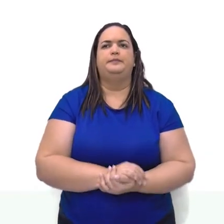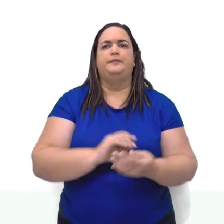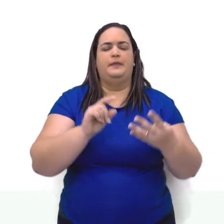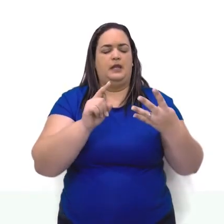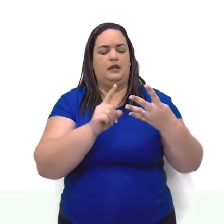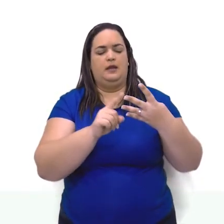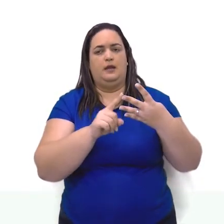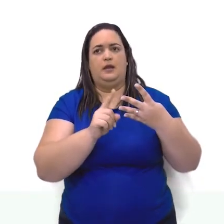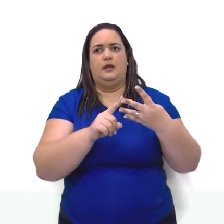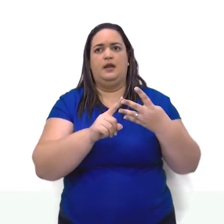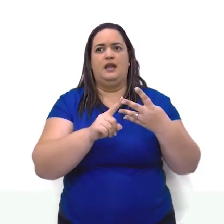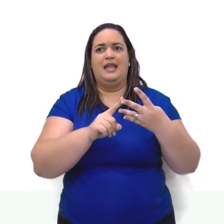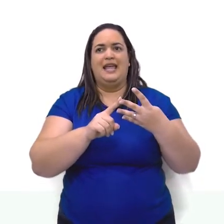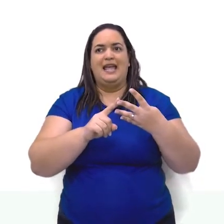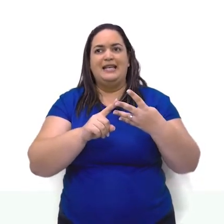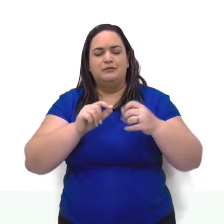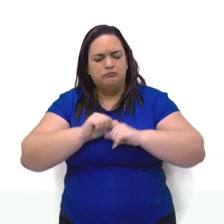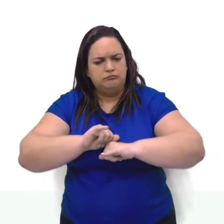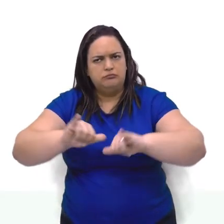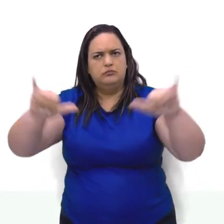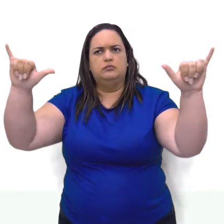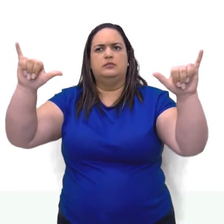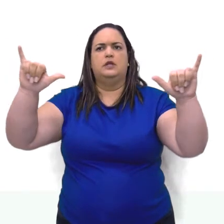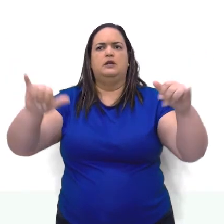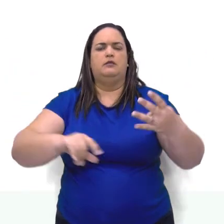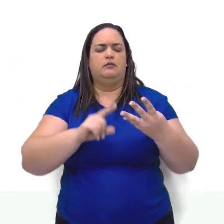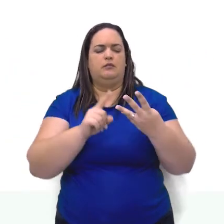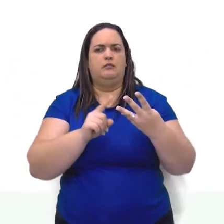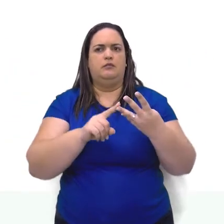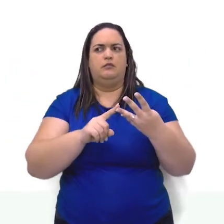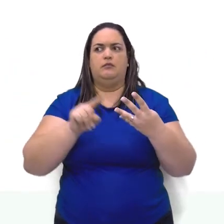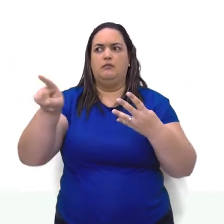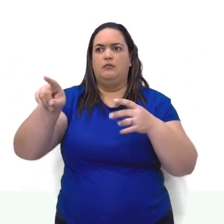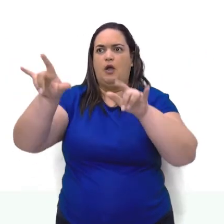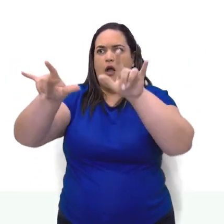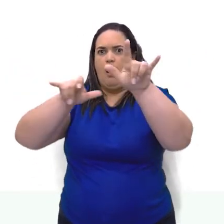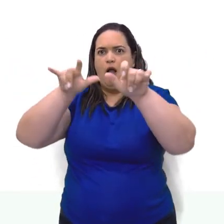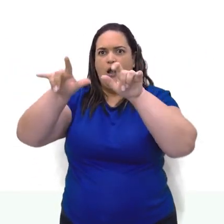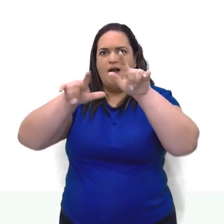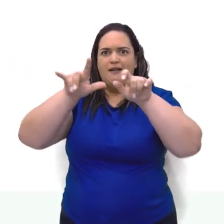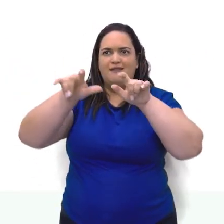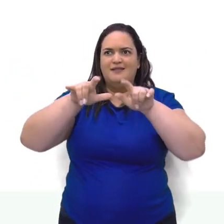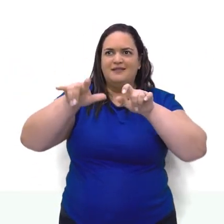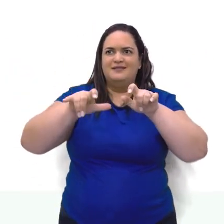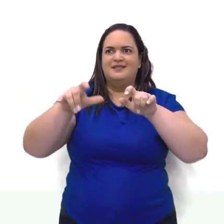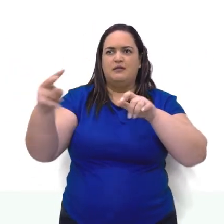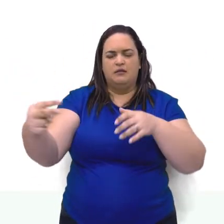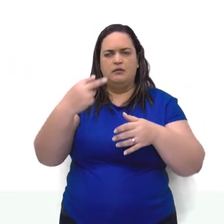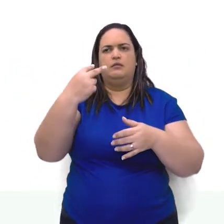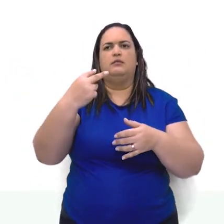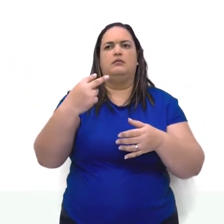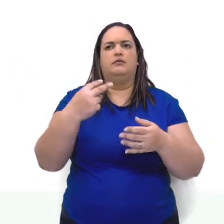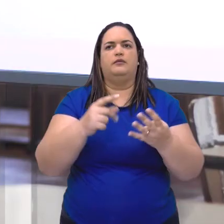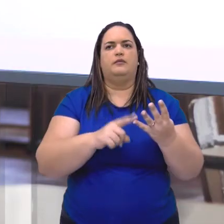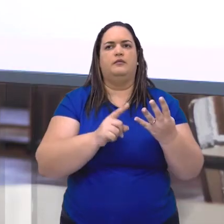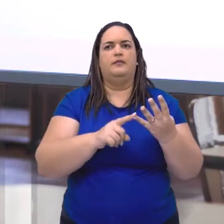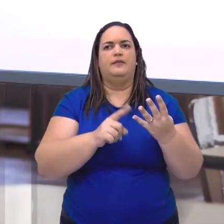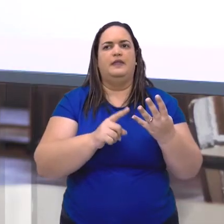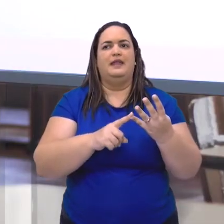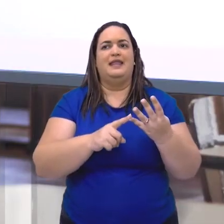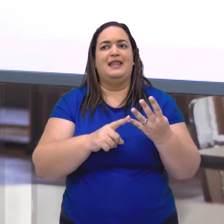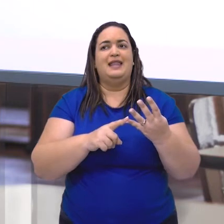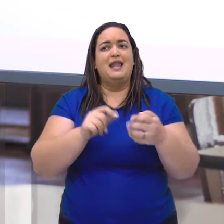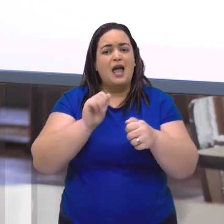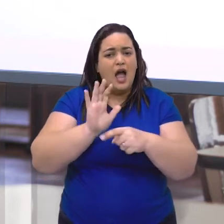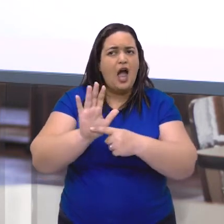entretenimento, atrair o público para consumir o objeto divulgado, auxiliar em uma escolha que o leitor faz sobre um evento,